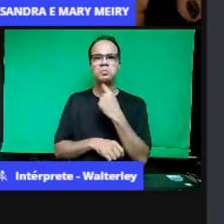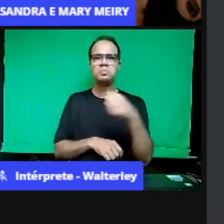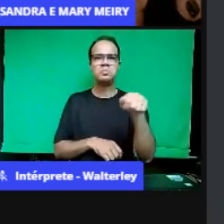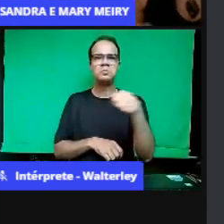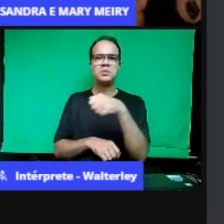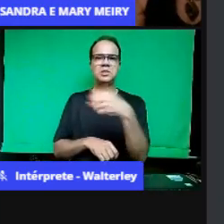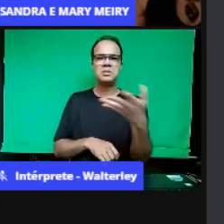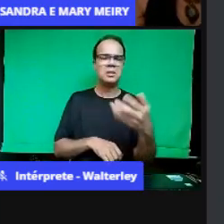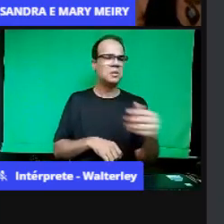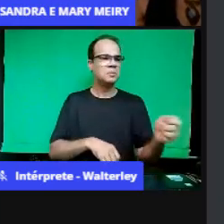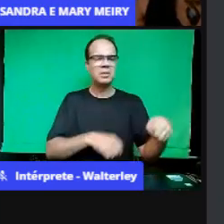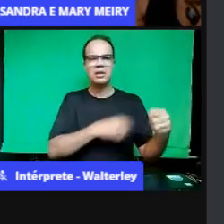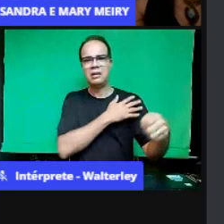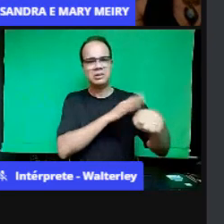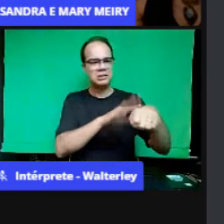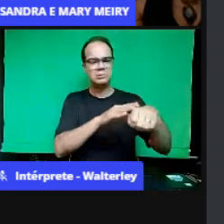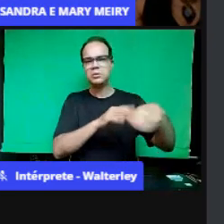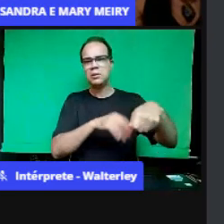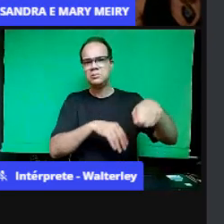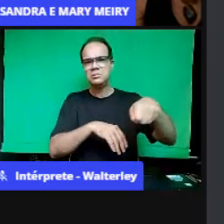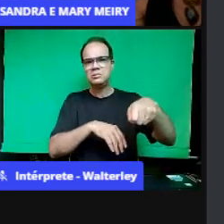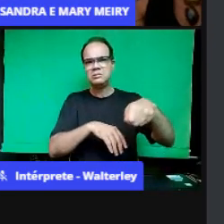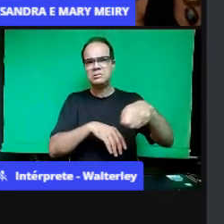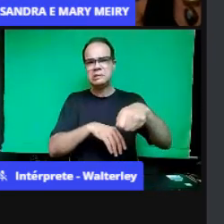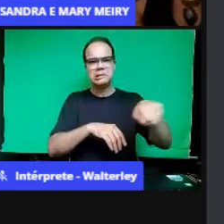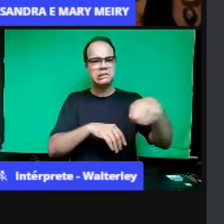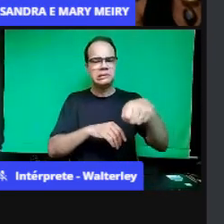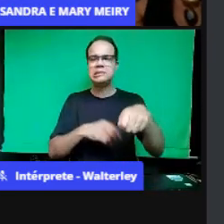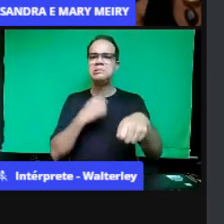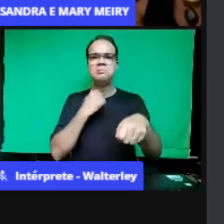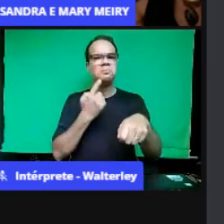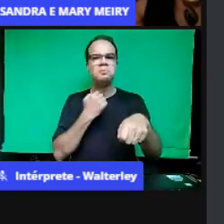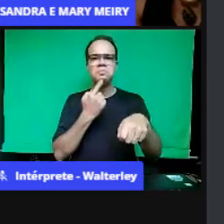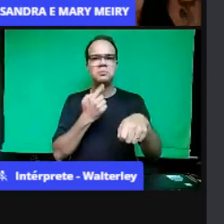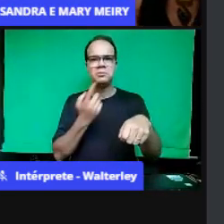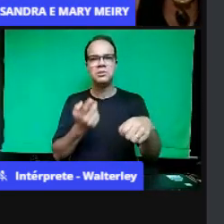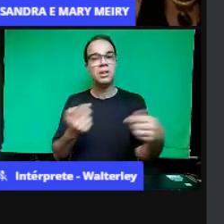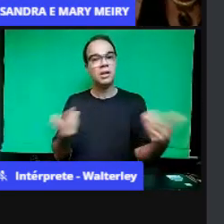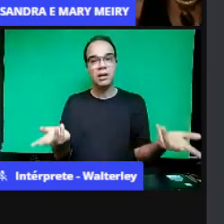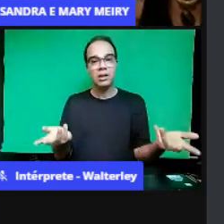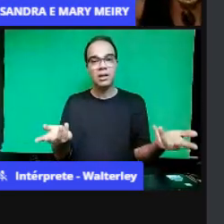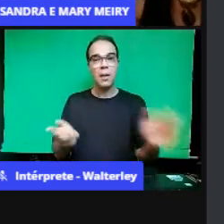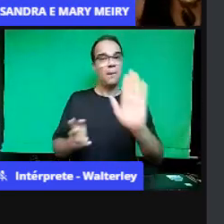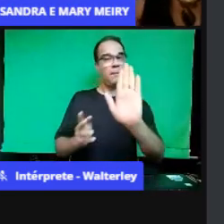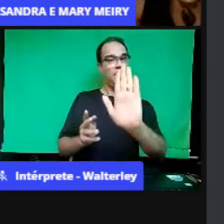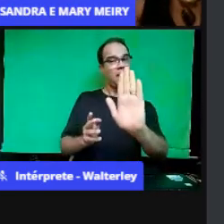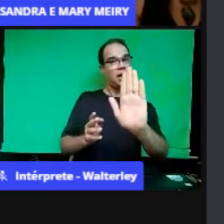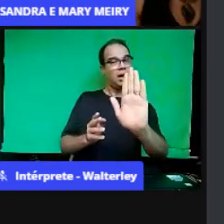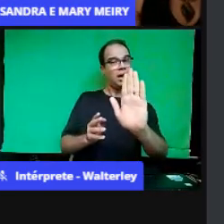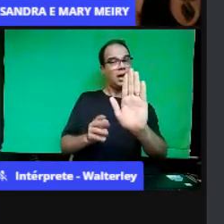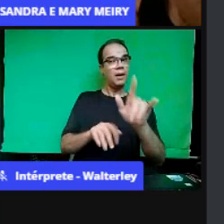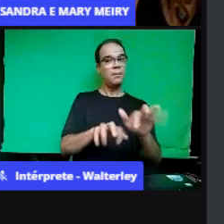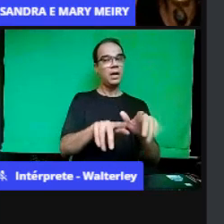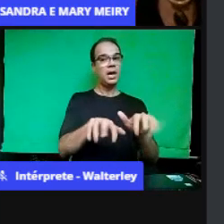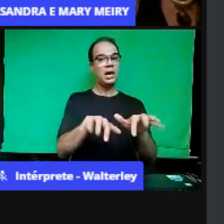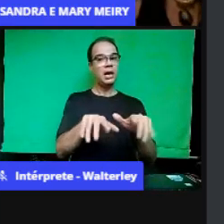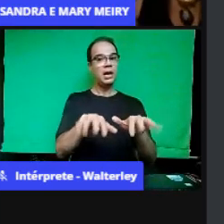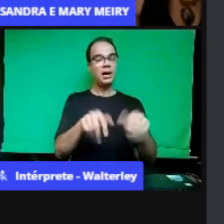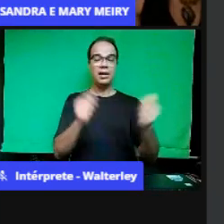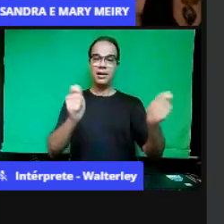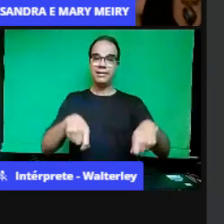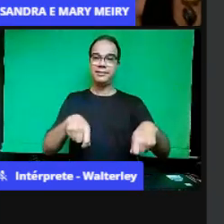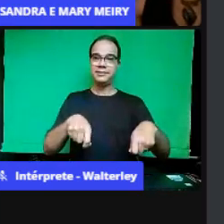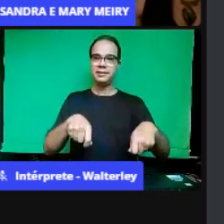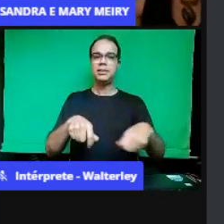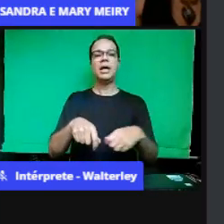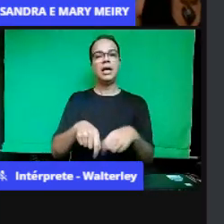apraxia motora, não consegue utilizar a escrita de maneira convencional, mas ele consegue utilizar um computador. Então, é um